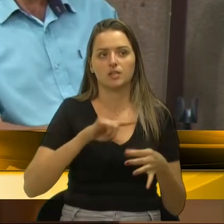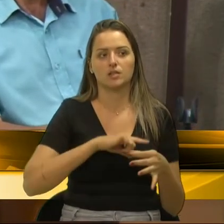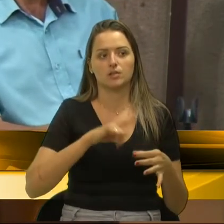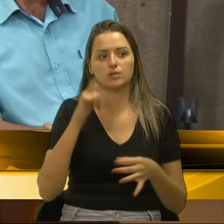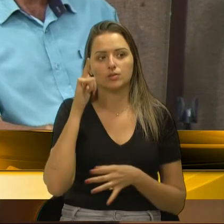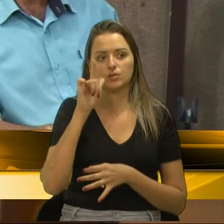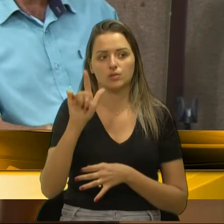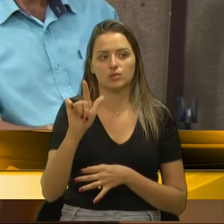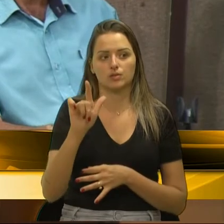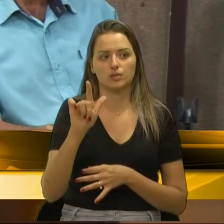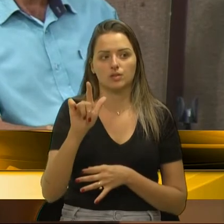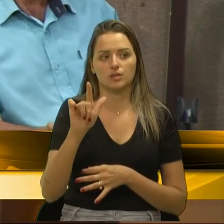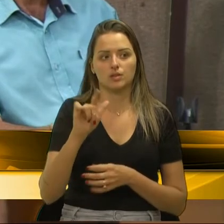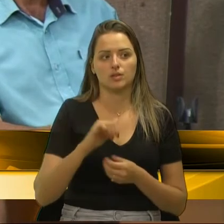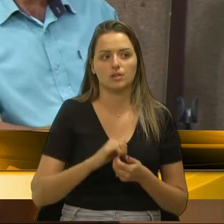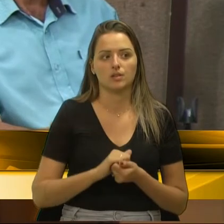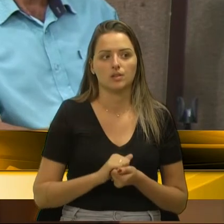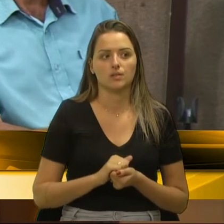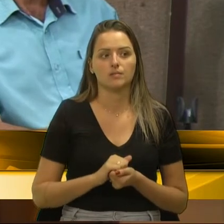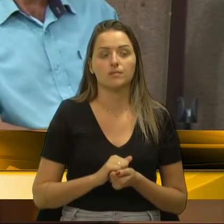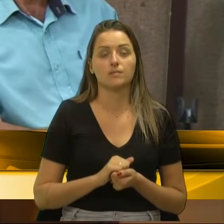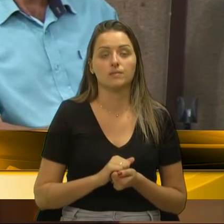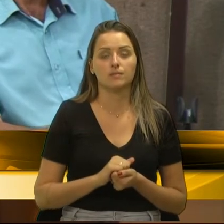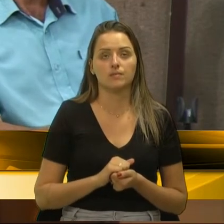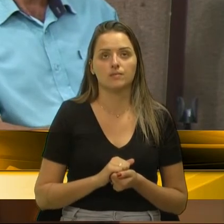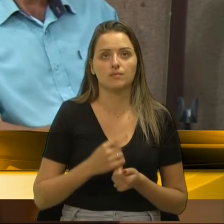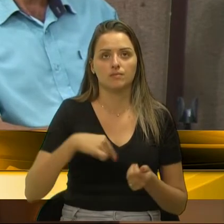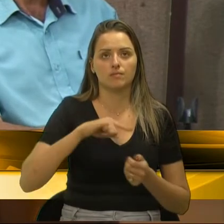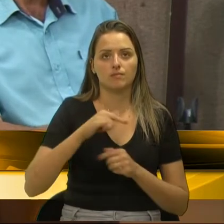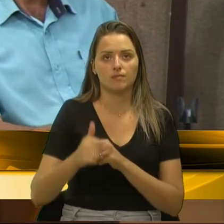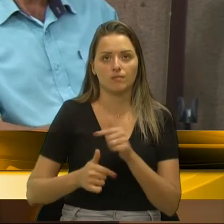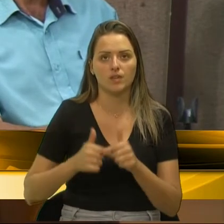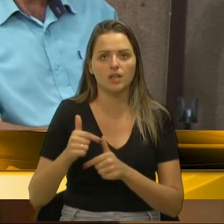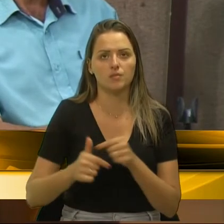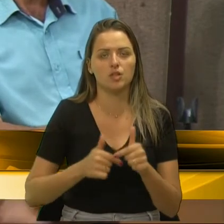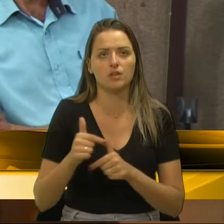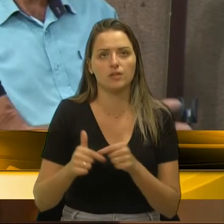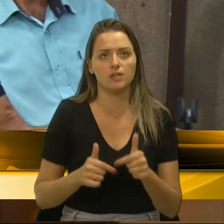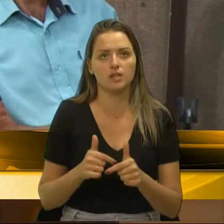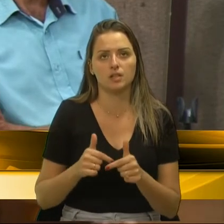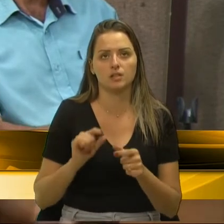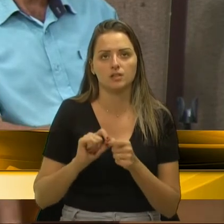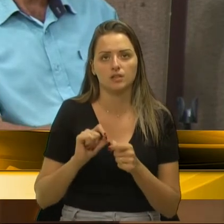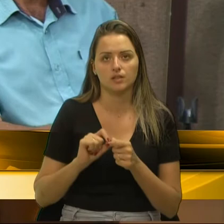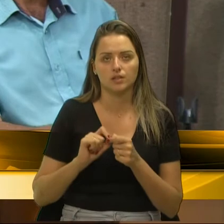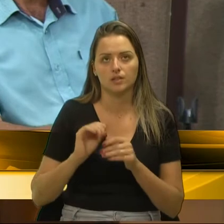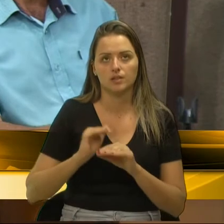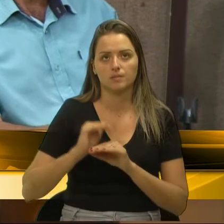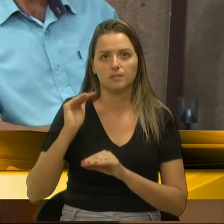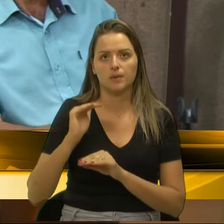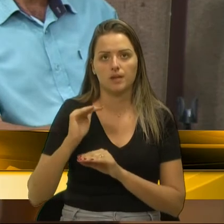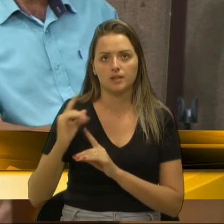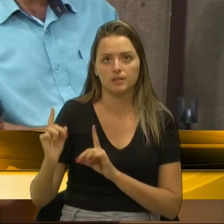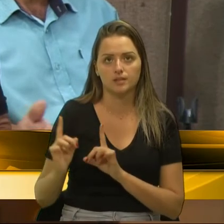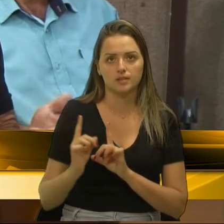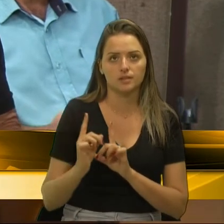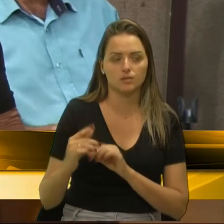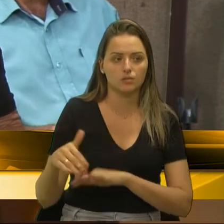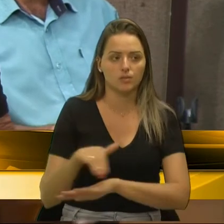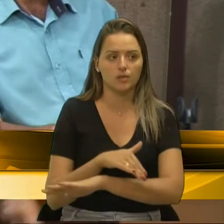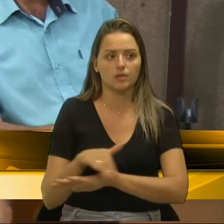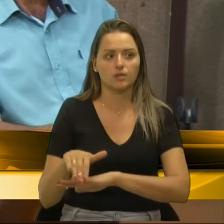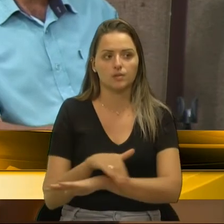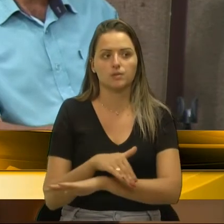público, e trabalhar aí intensamente para que nós possa fazer mais uma via ao lado dessa avenida, para